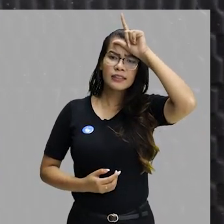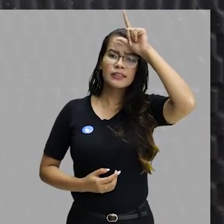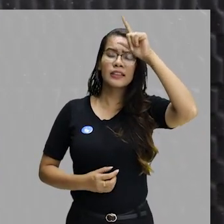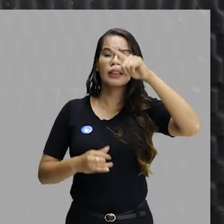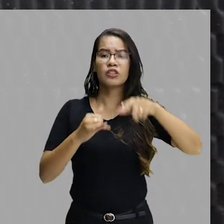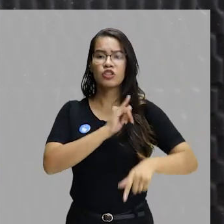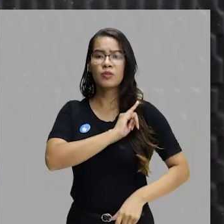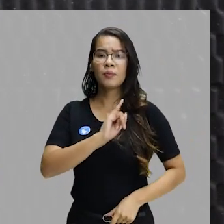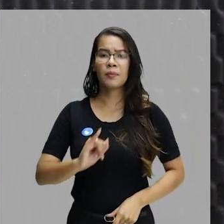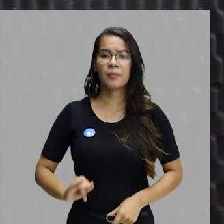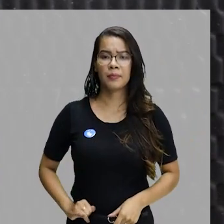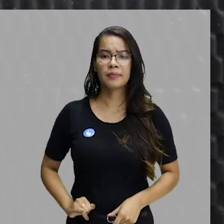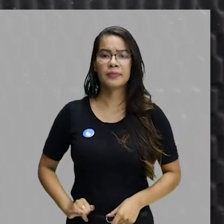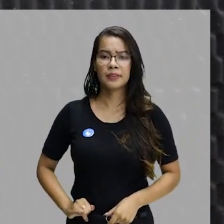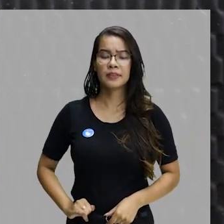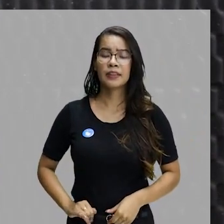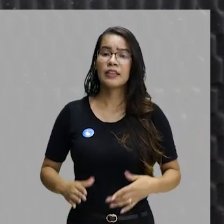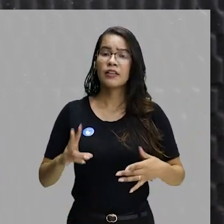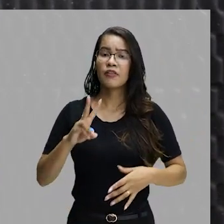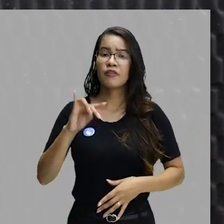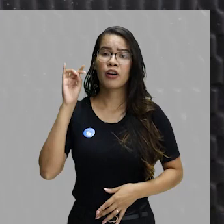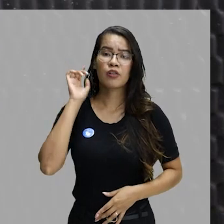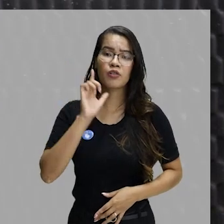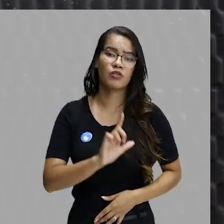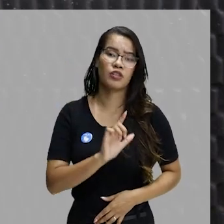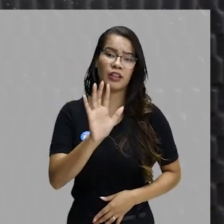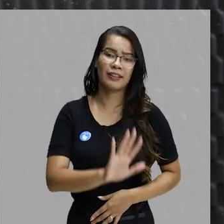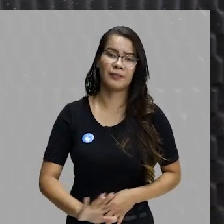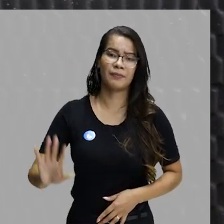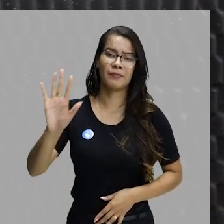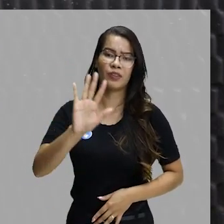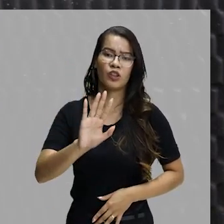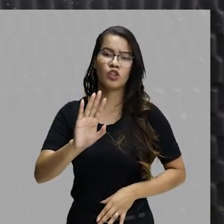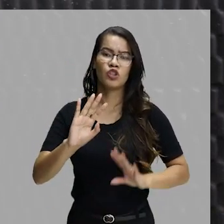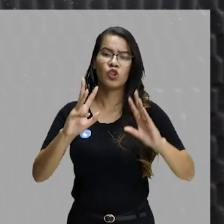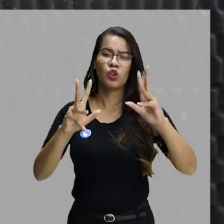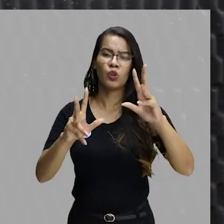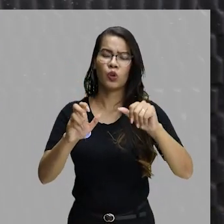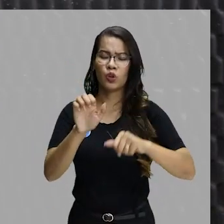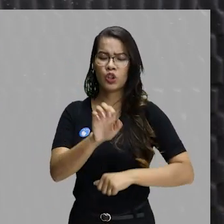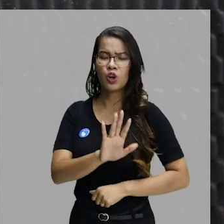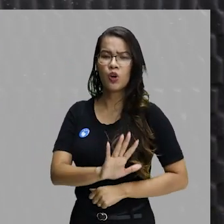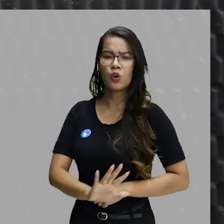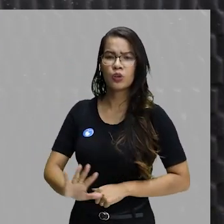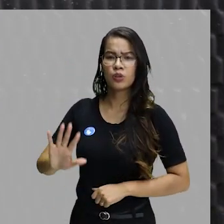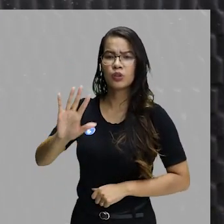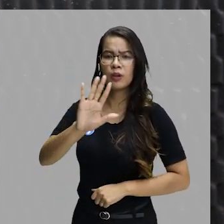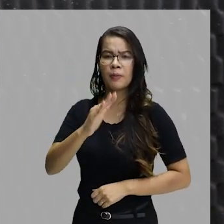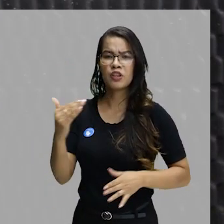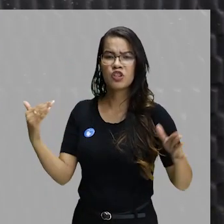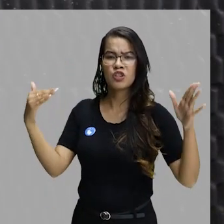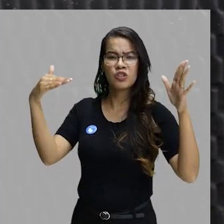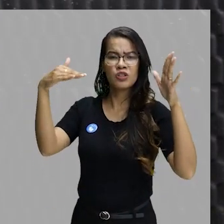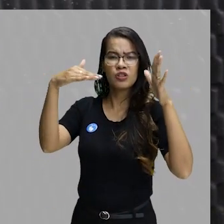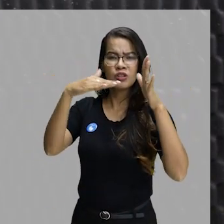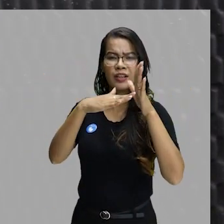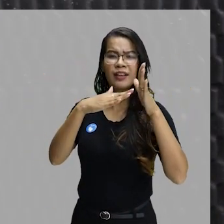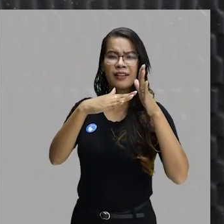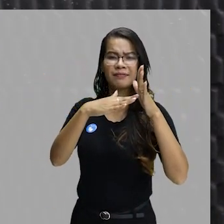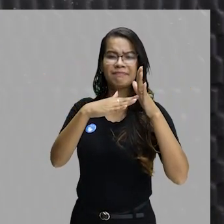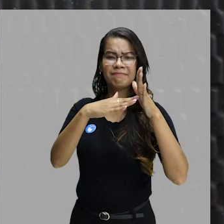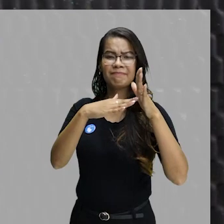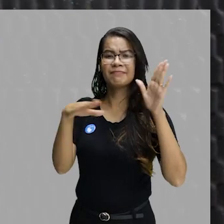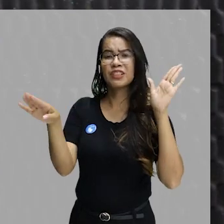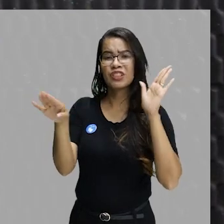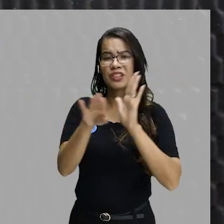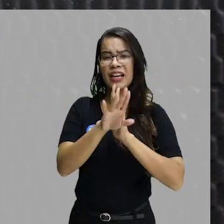imperialista. E Roma vai conquistar territórios na Europa Ocidental, chegando até as fronteiras da Germânia, na atual Alemanha.